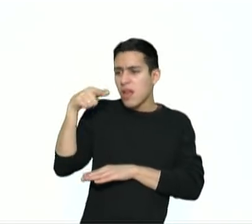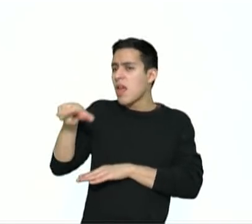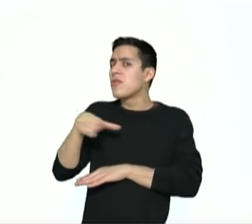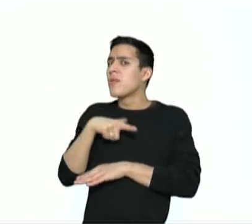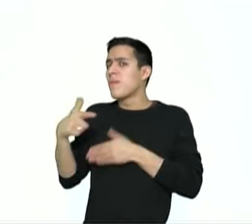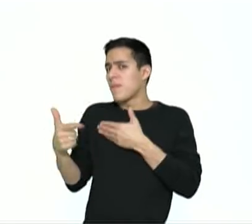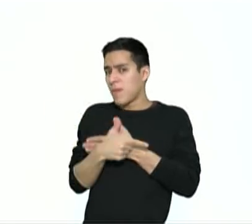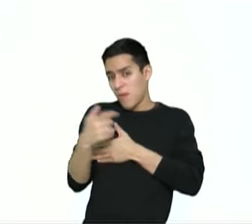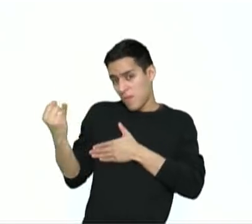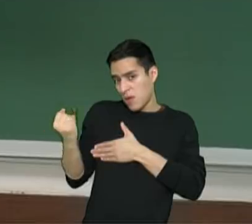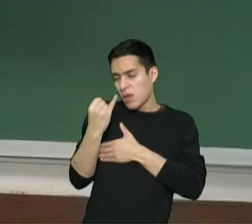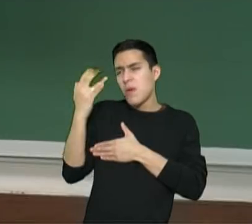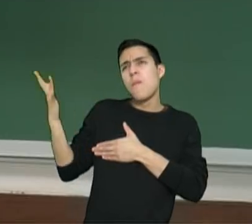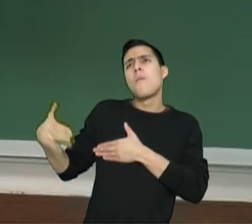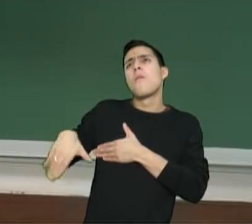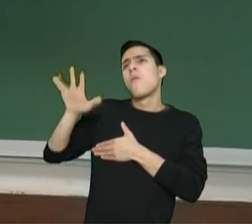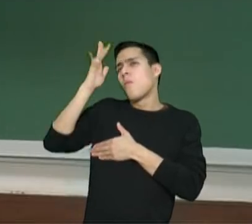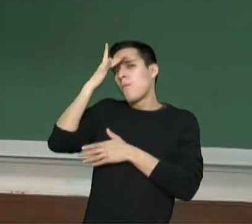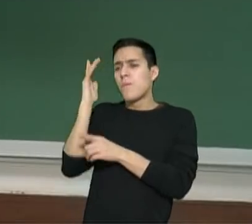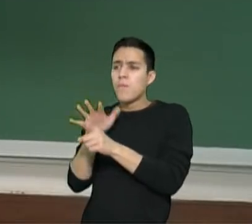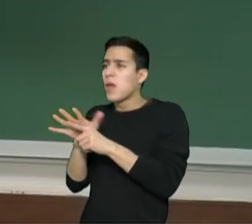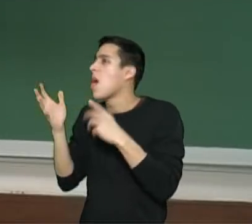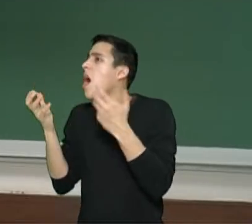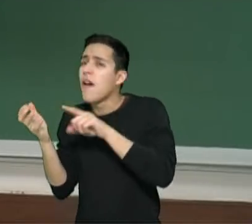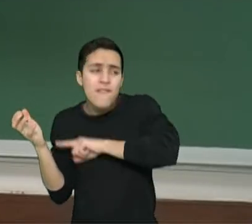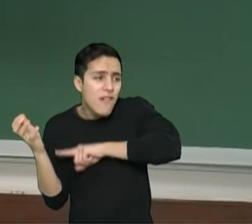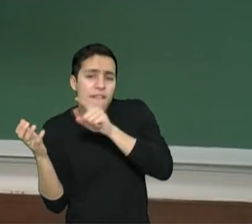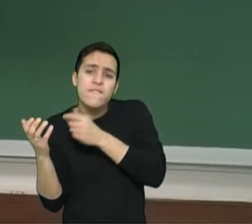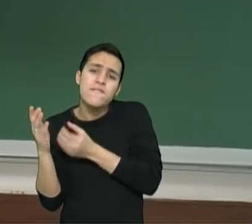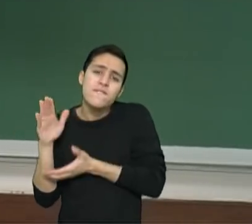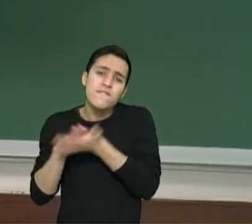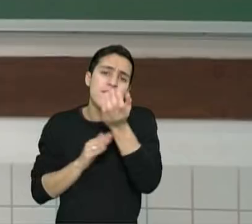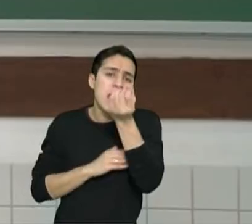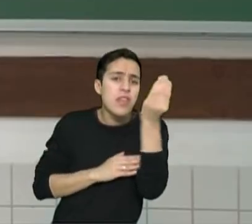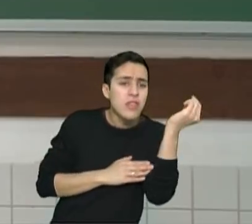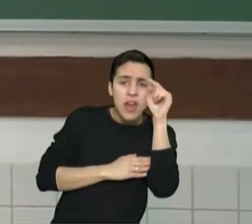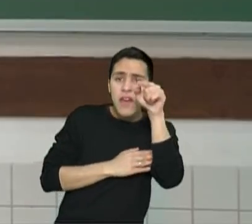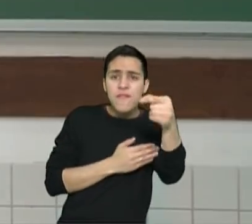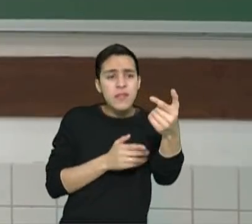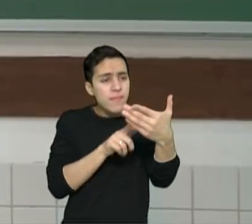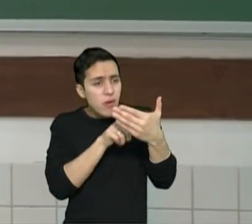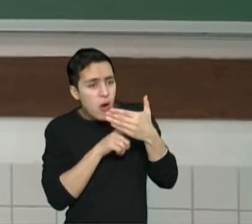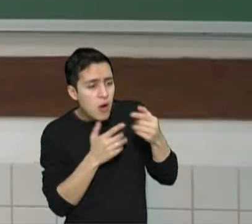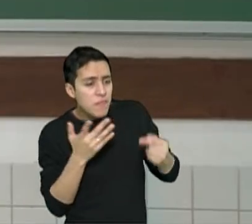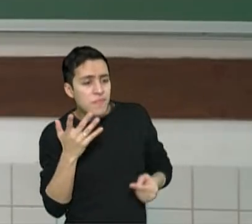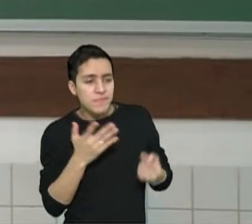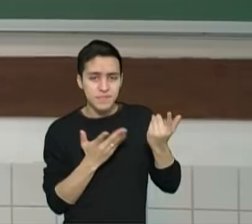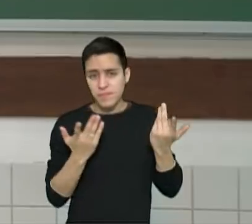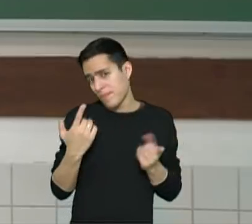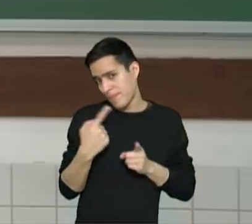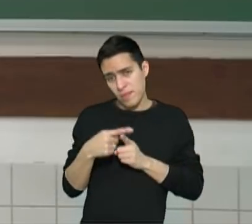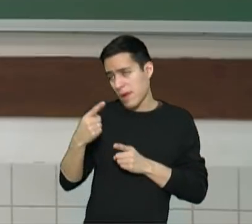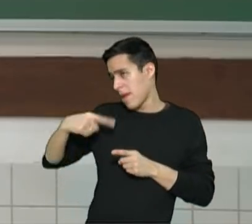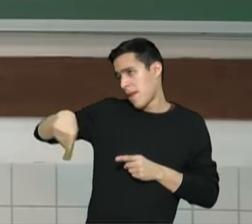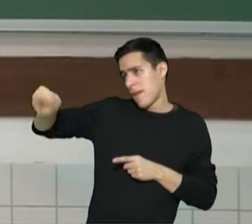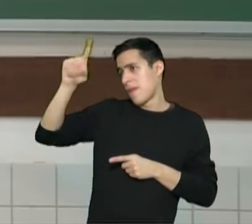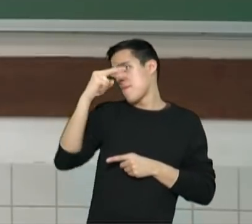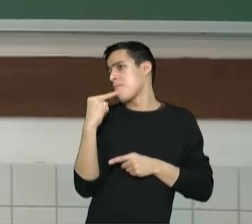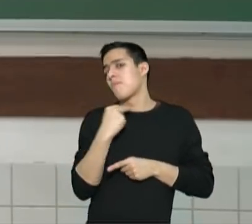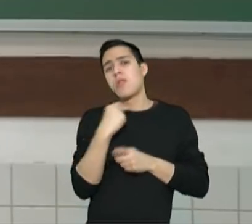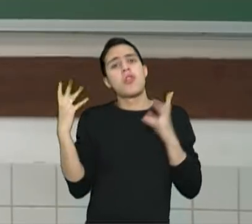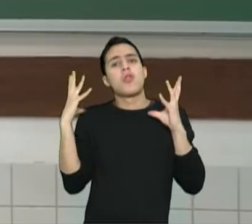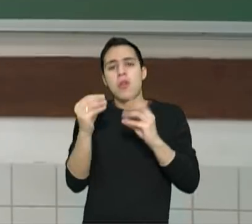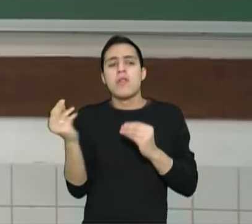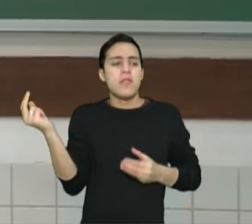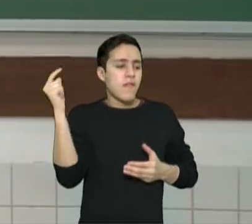requisitada. Então, a curiosidade era muito grande de conhecer esses novos mundos e nem todos podiam, né, pegar um ônibus e vir conhecer